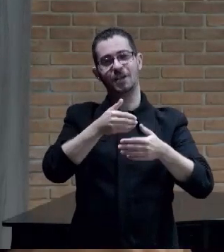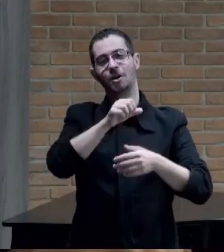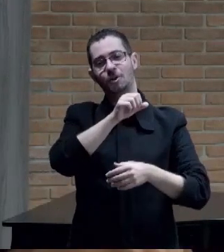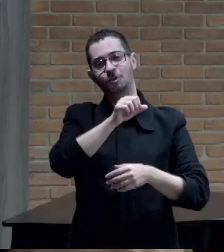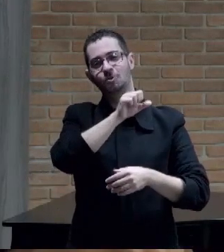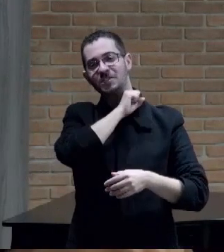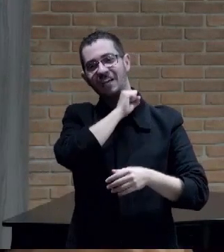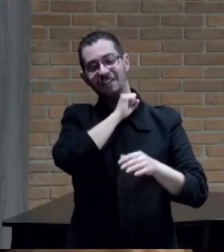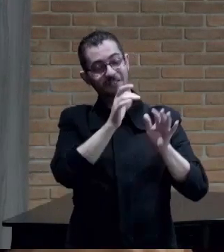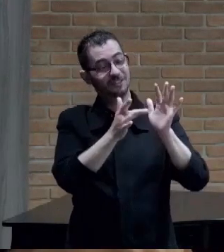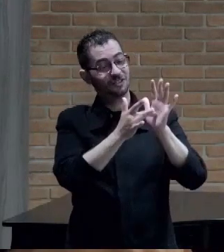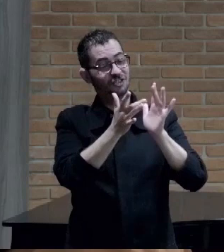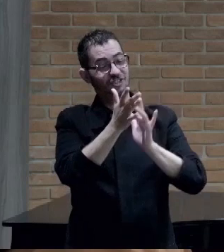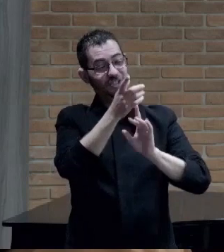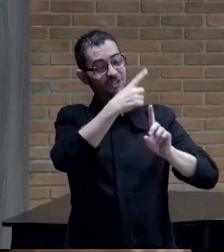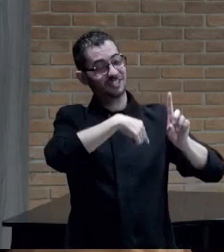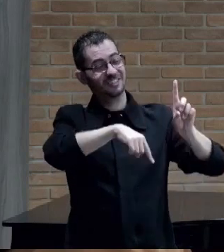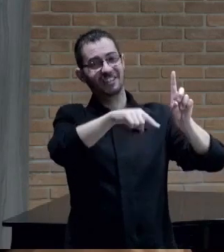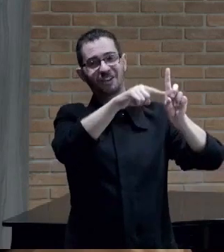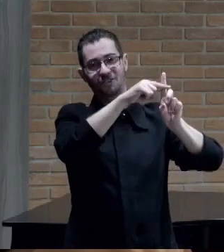Isso que é graça de Deus.